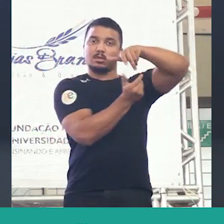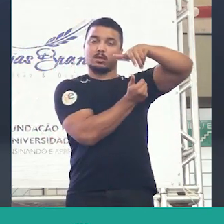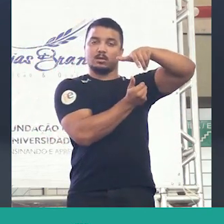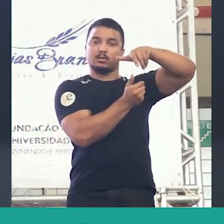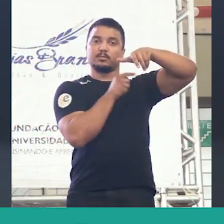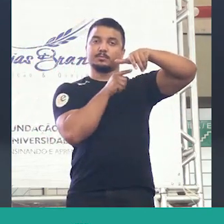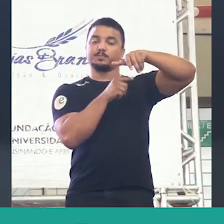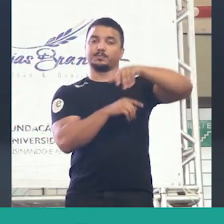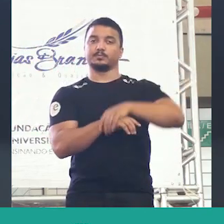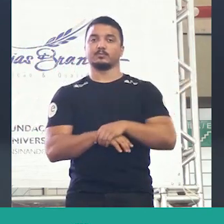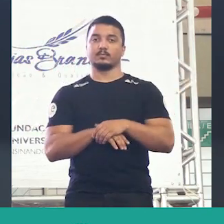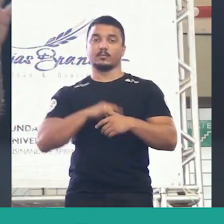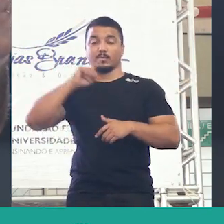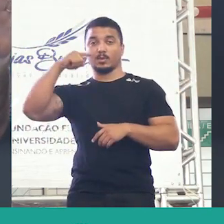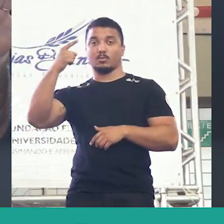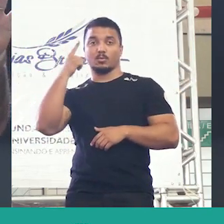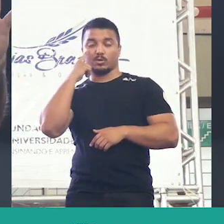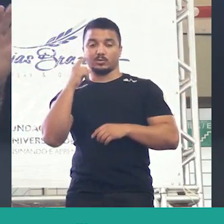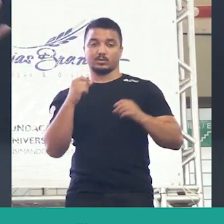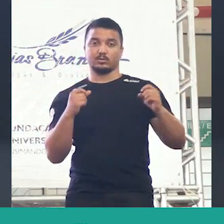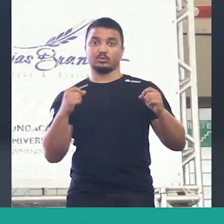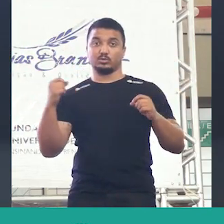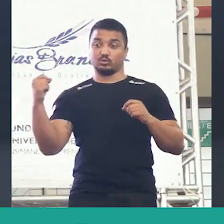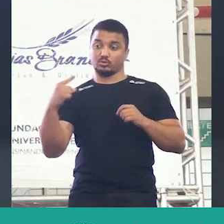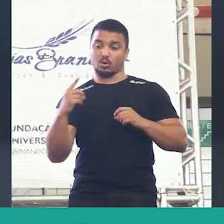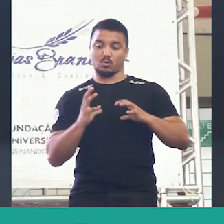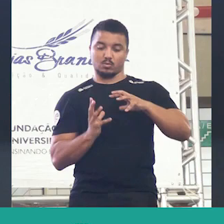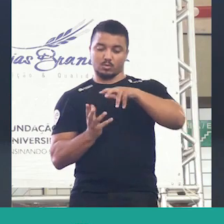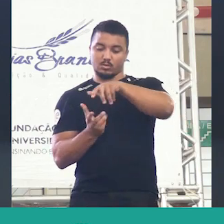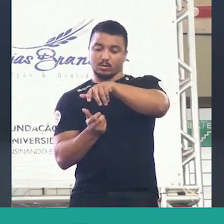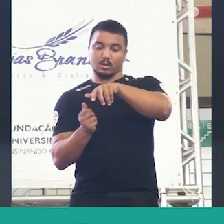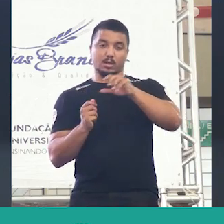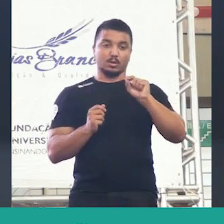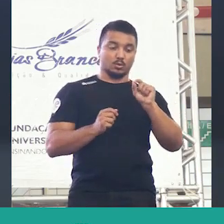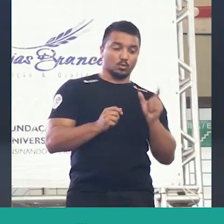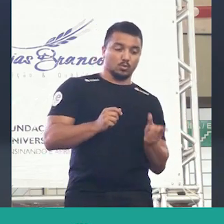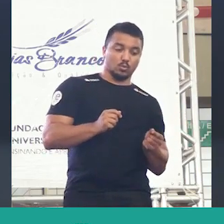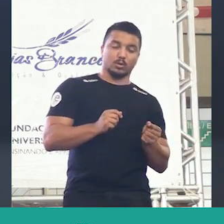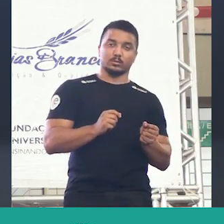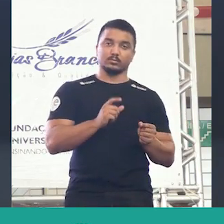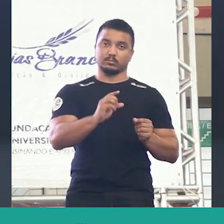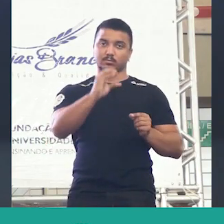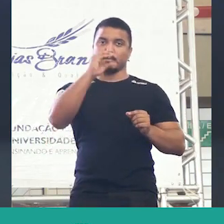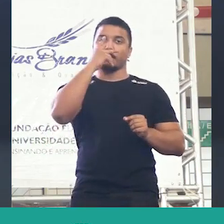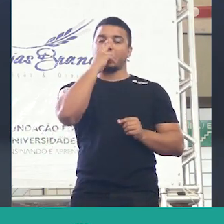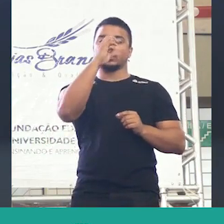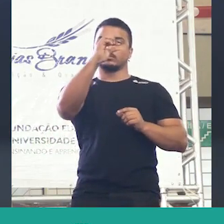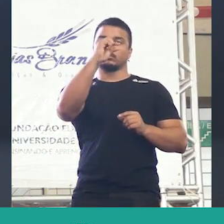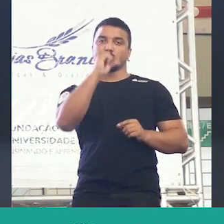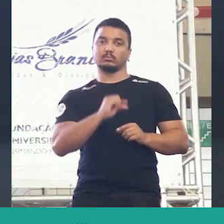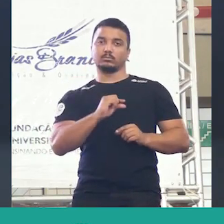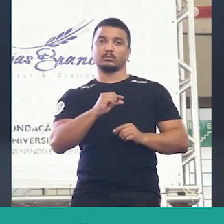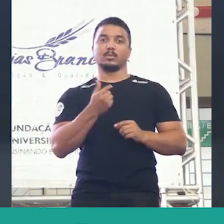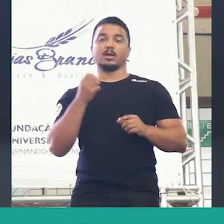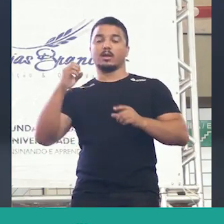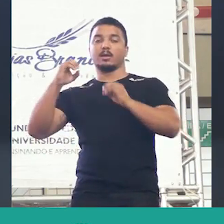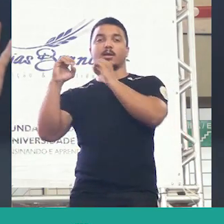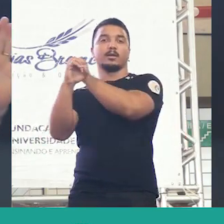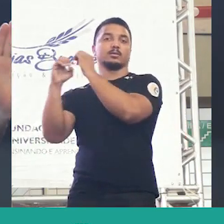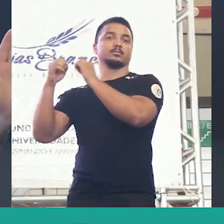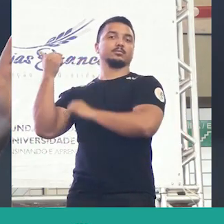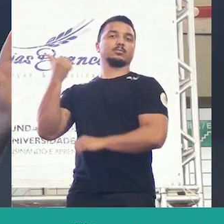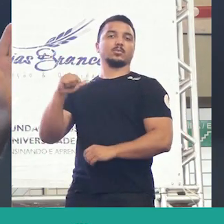direita. Depois, o Sol está à esquerda, a Terra está no centro e a Lua está mais abaixo. Vocês estão me entendendo ou não? Não tem